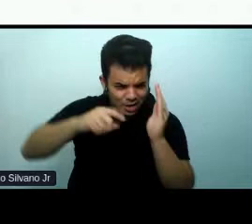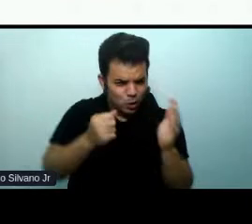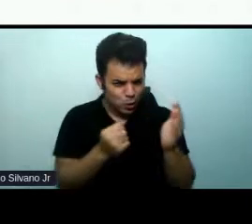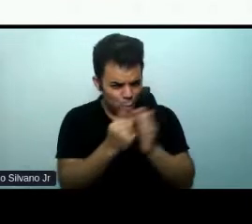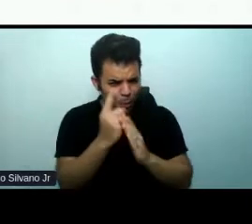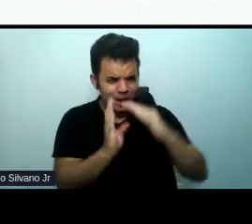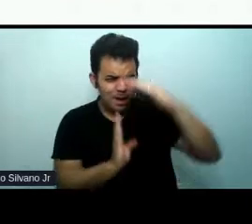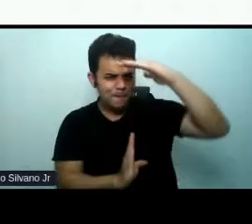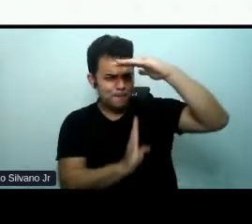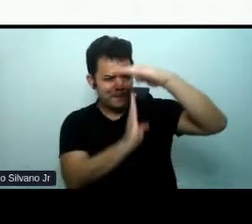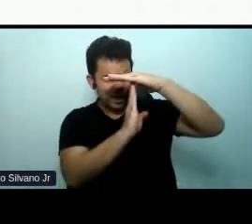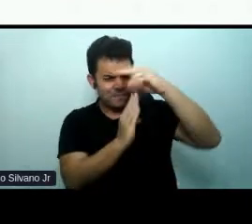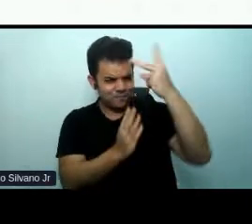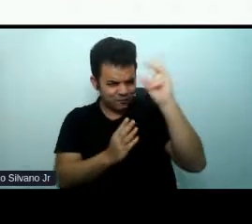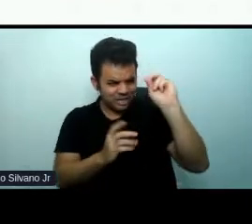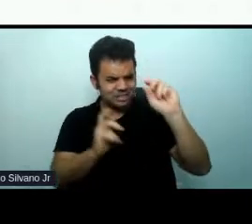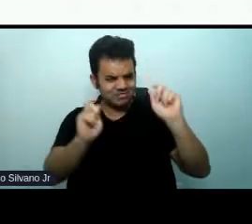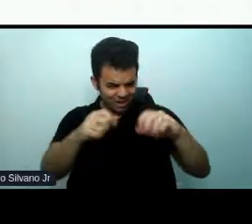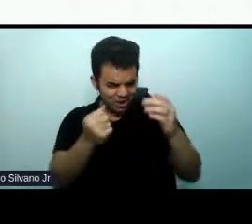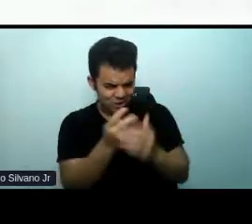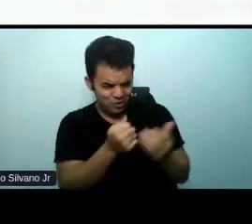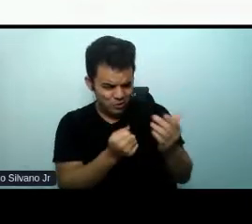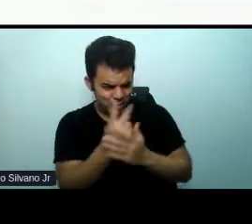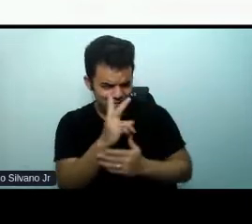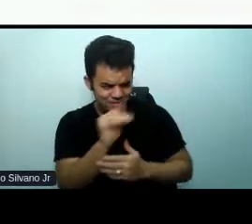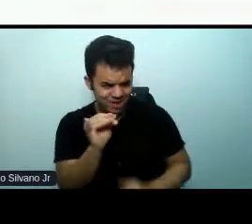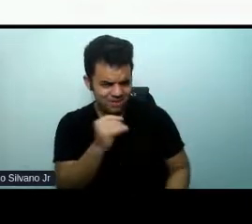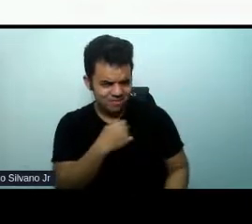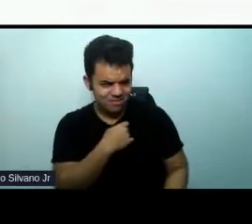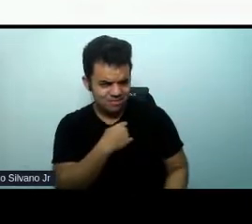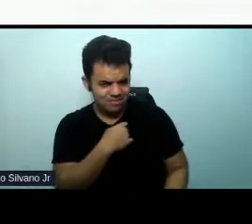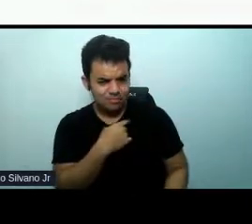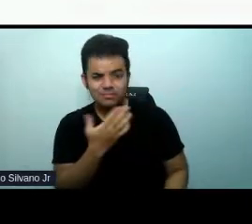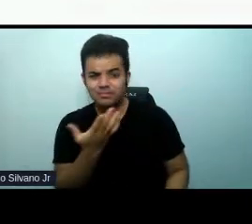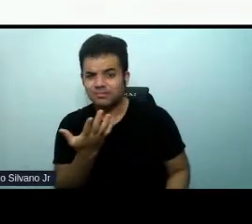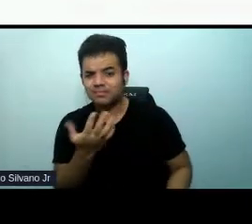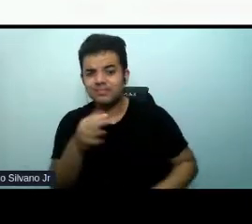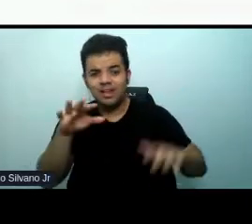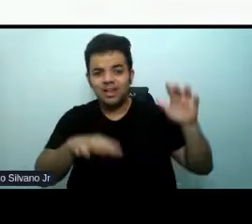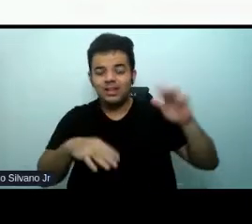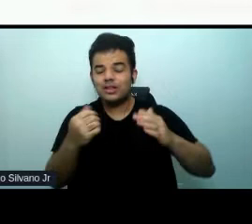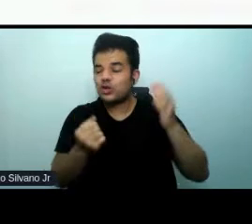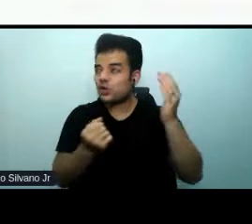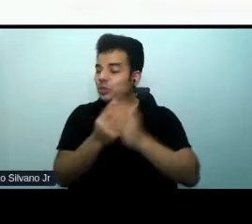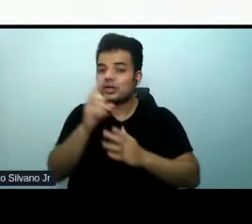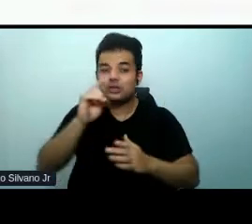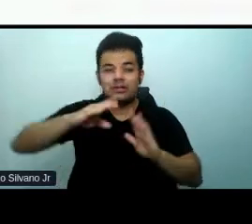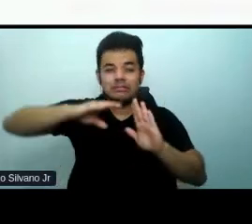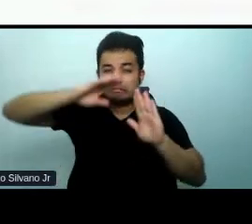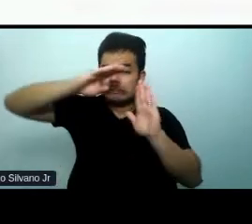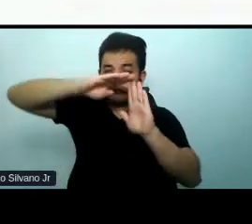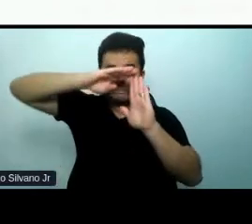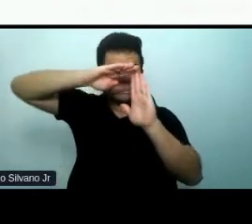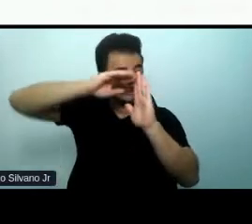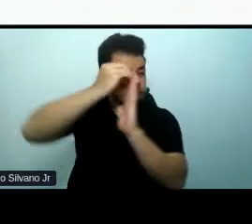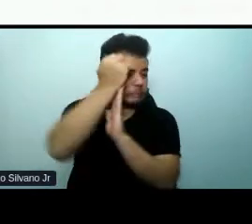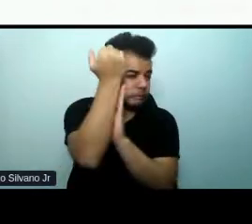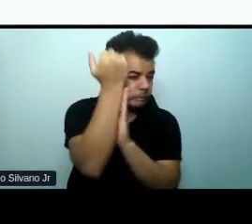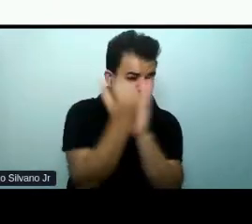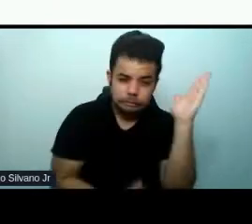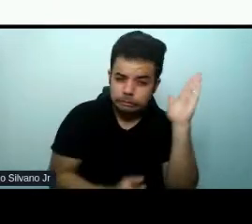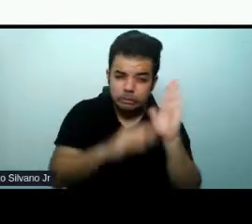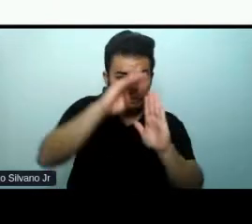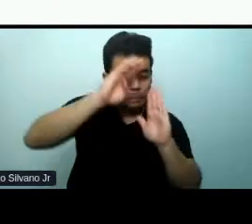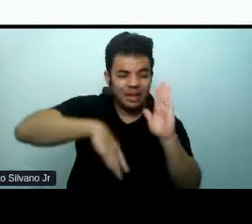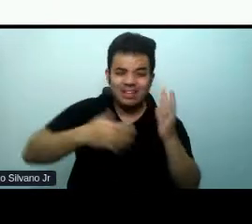20º andar? Acho que só compraria se tivesse, o preço ia depreciar muito, né? Quem vai querer